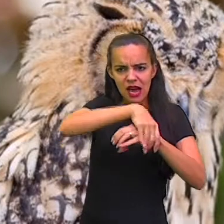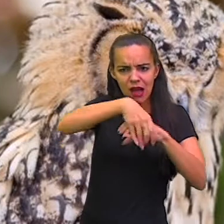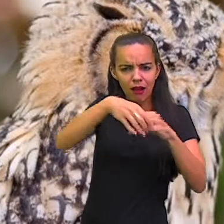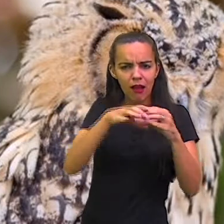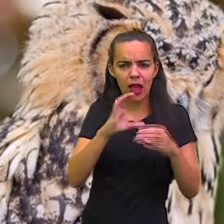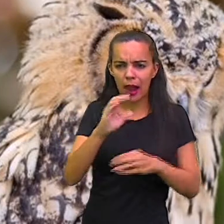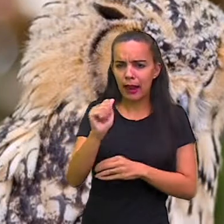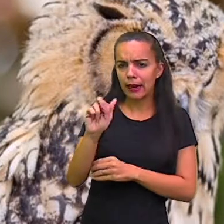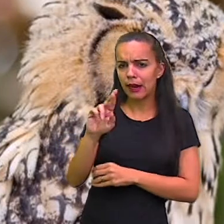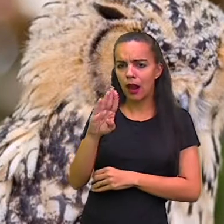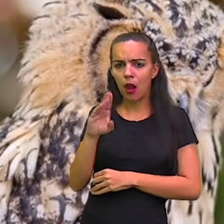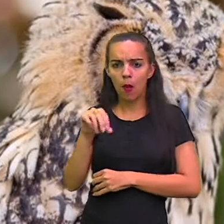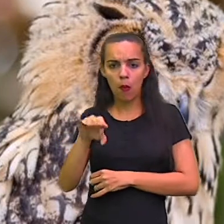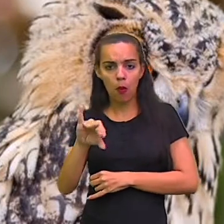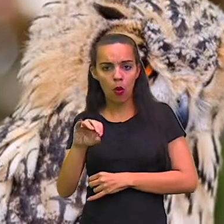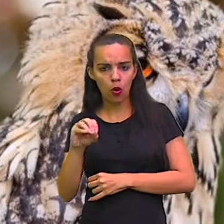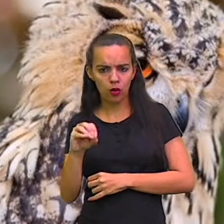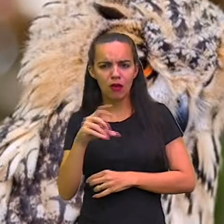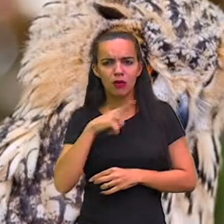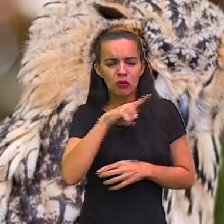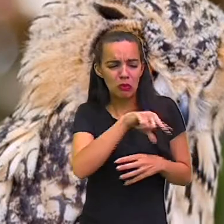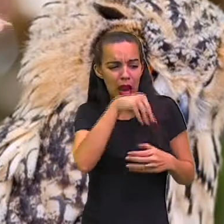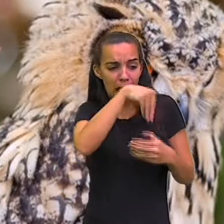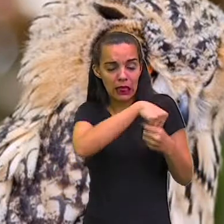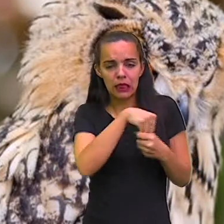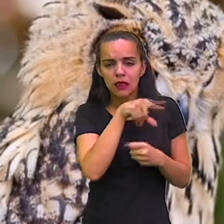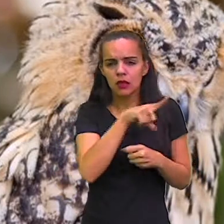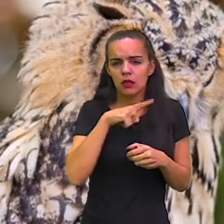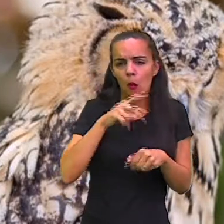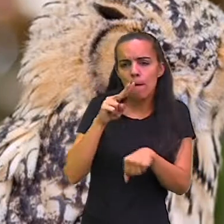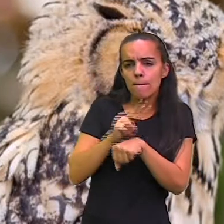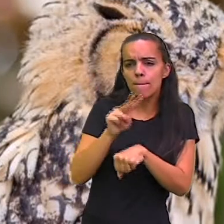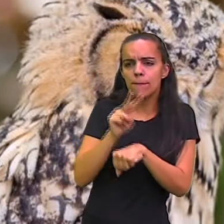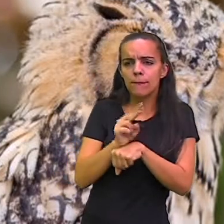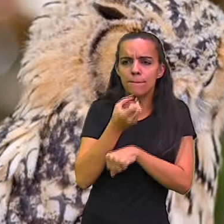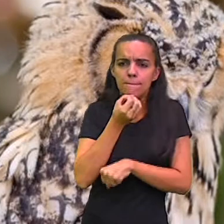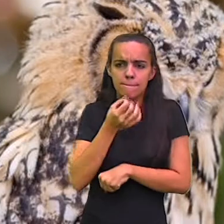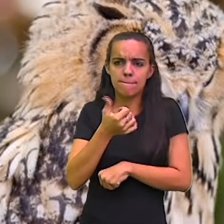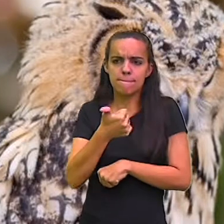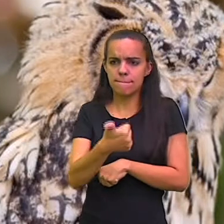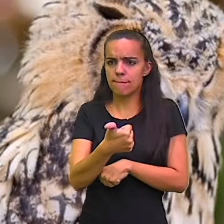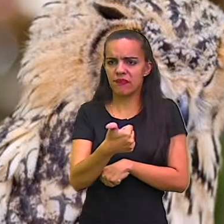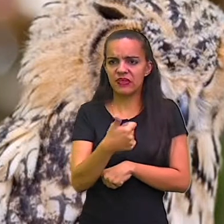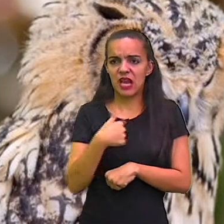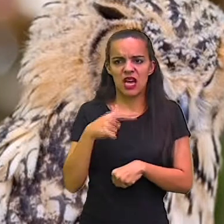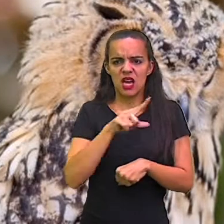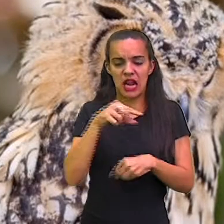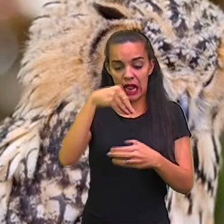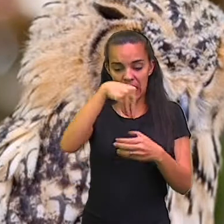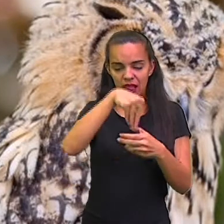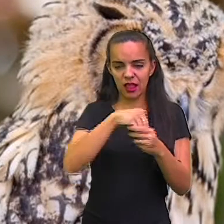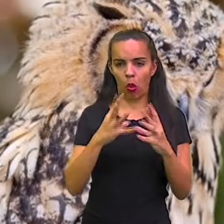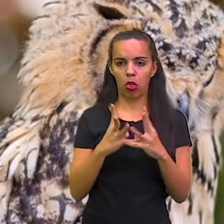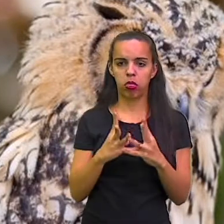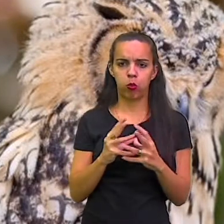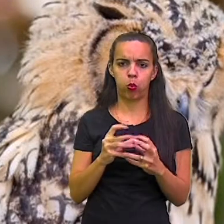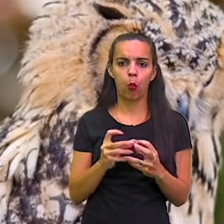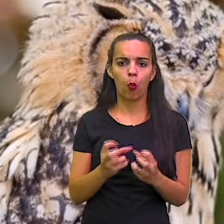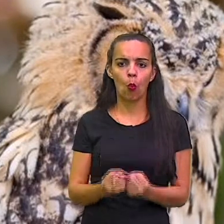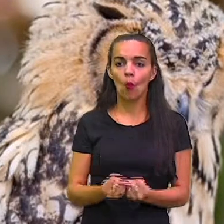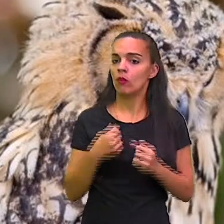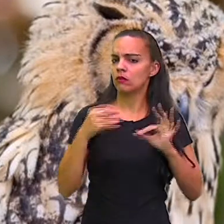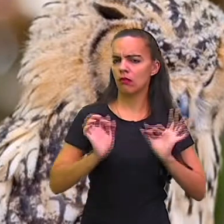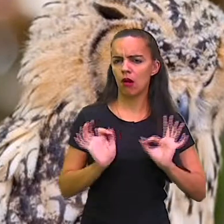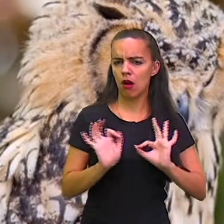carbonato de cálcio que protege o ovo é defecação ou seja ele não vai ressecar e ficar desnutrido